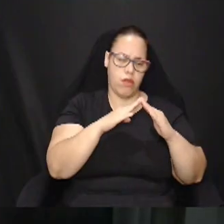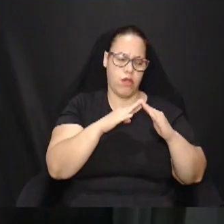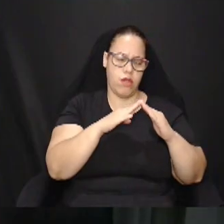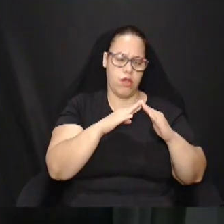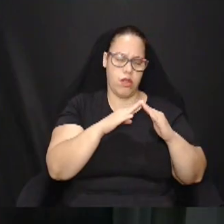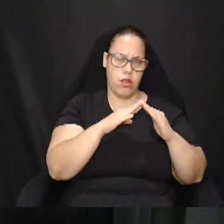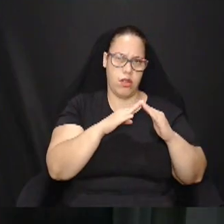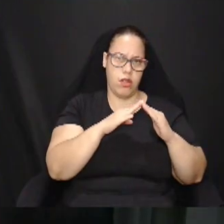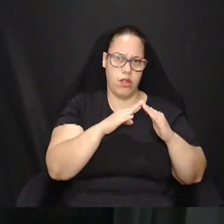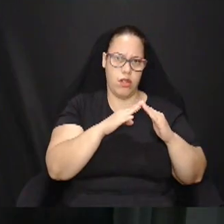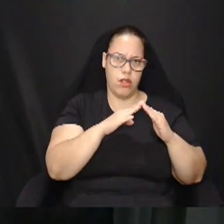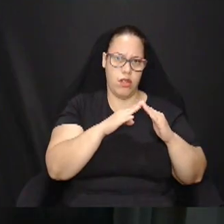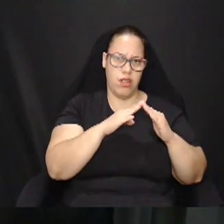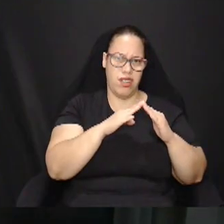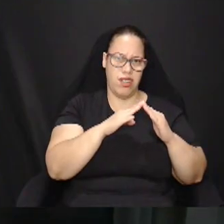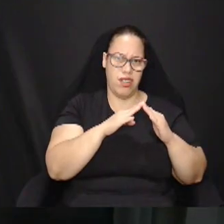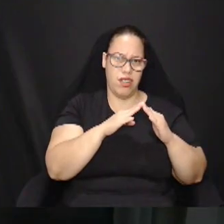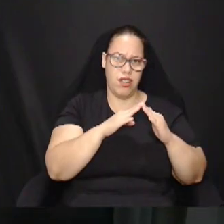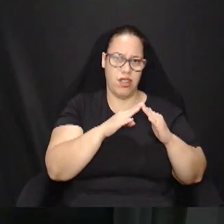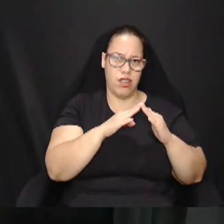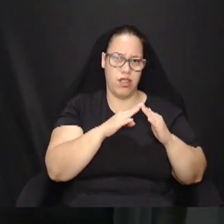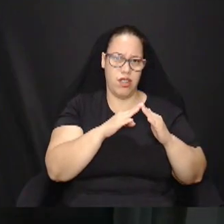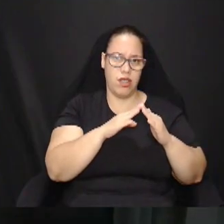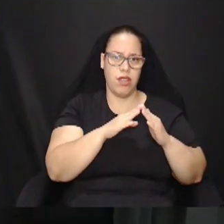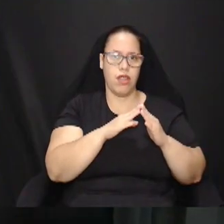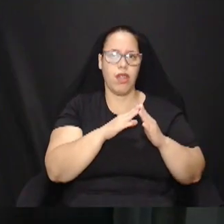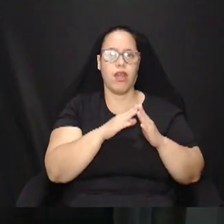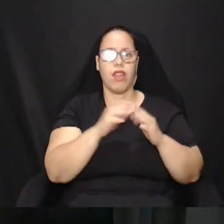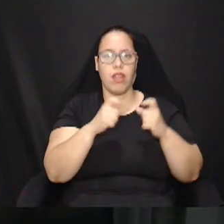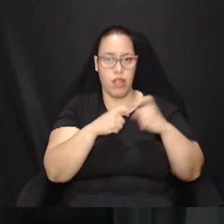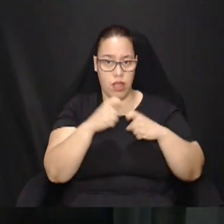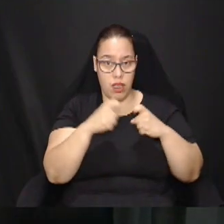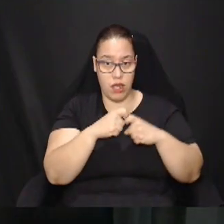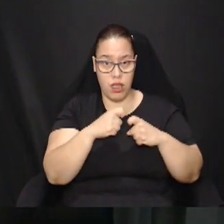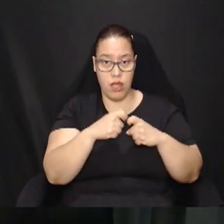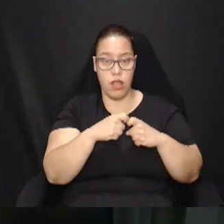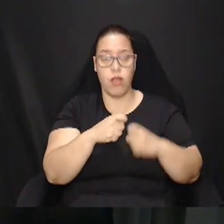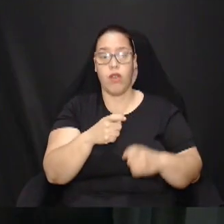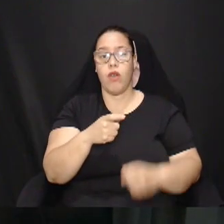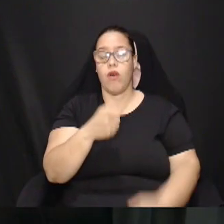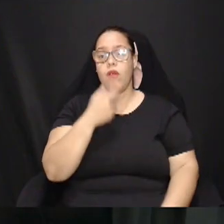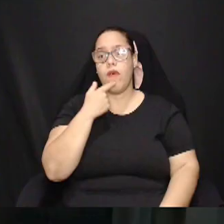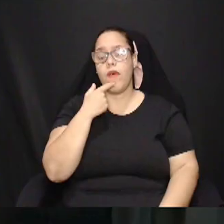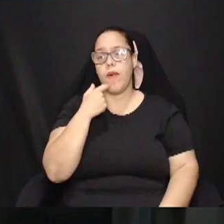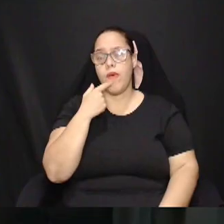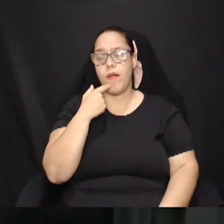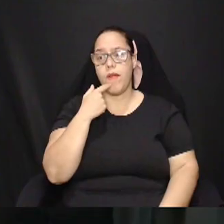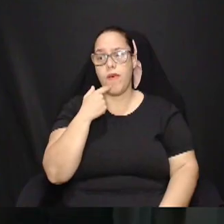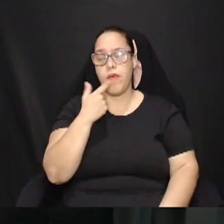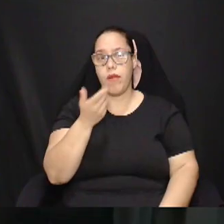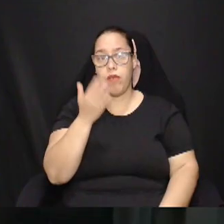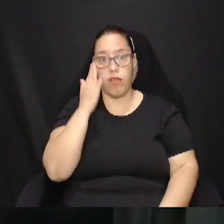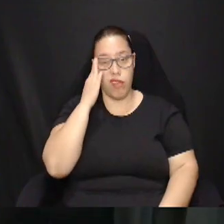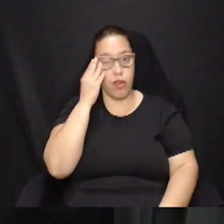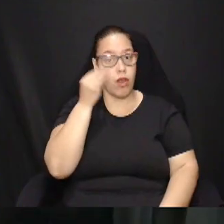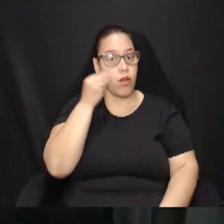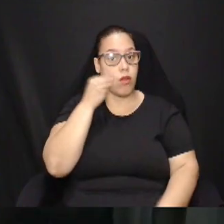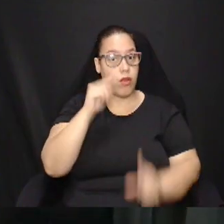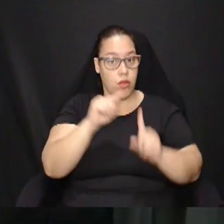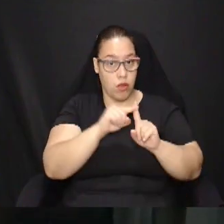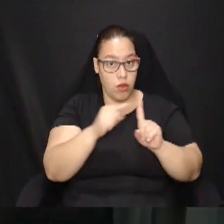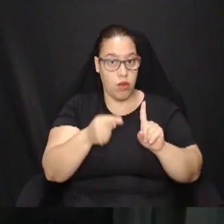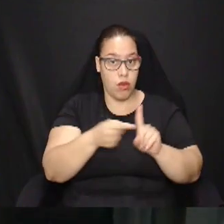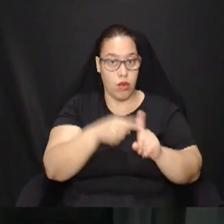Vaya, tenga sexo sin protección. Tenha sexo no meio do ciclo, tenta engravidar, esquece de